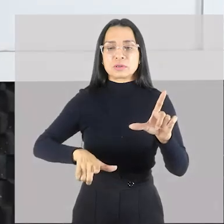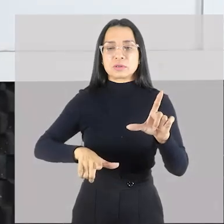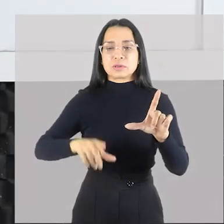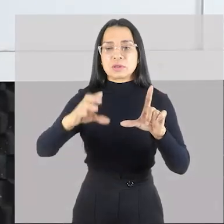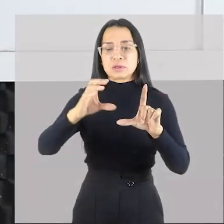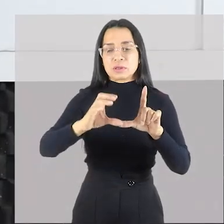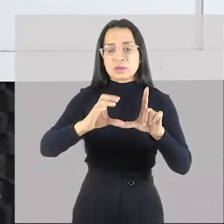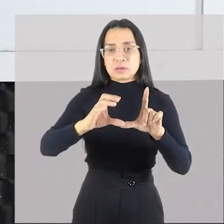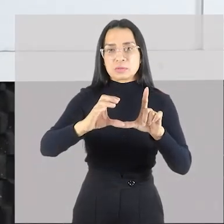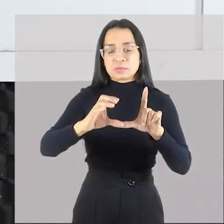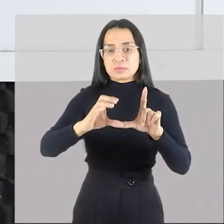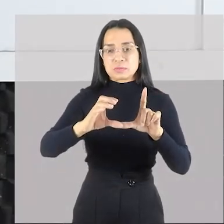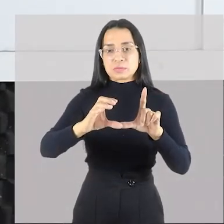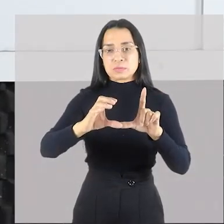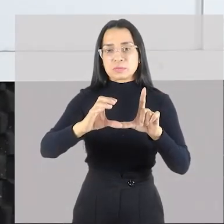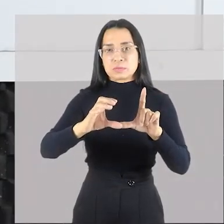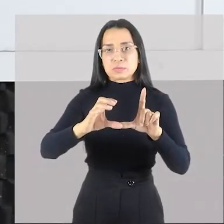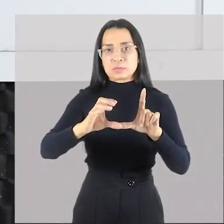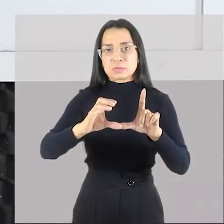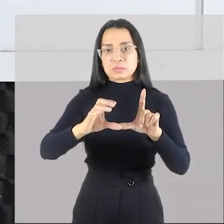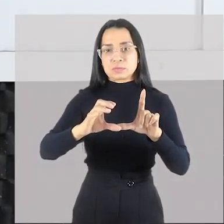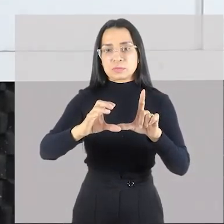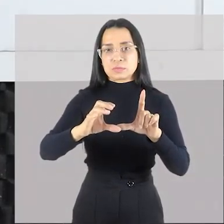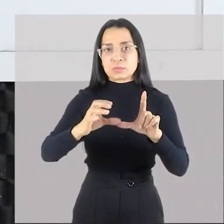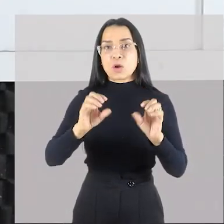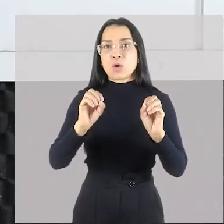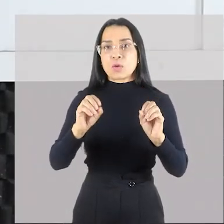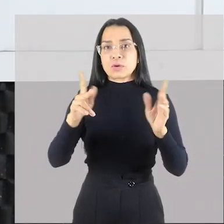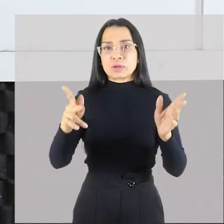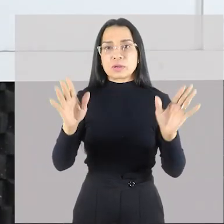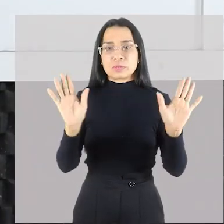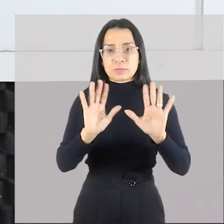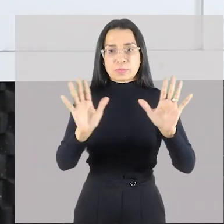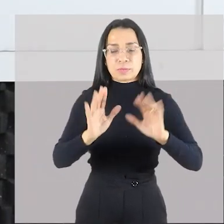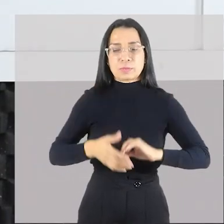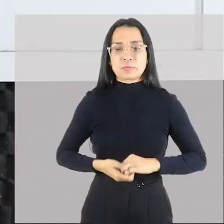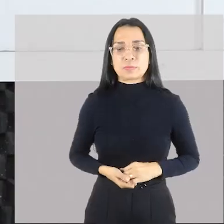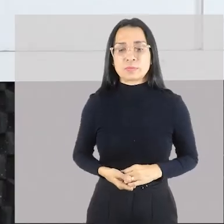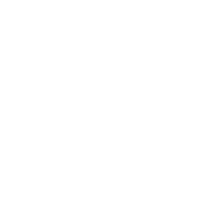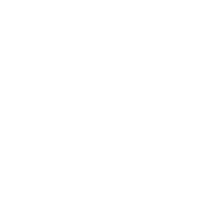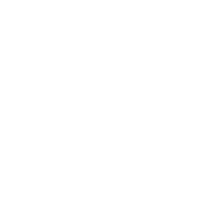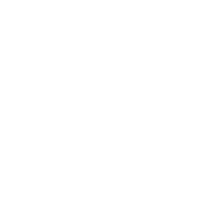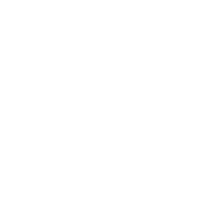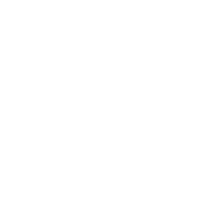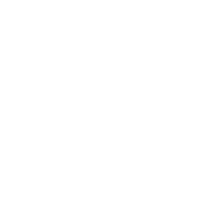C de casa. Beleza, galera? Valeu, até a próxima.